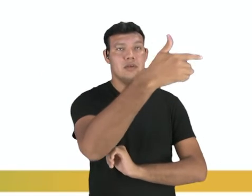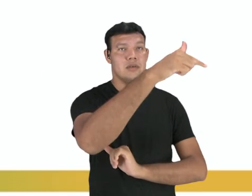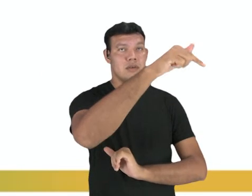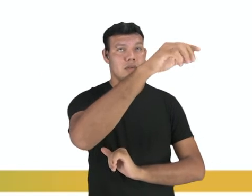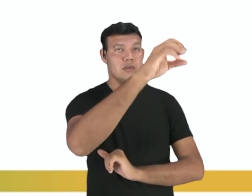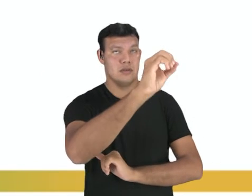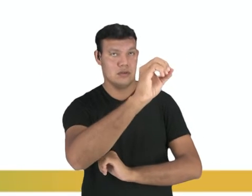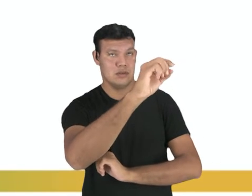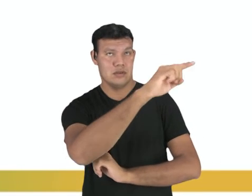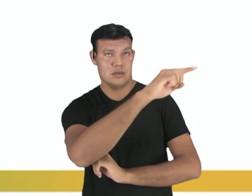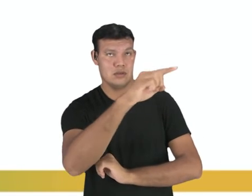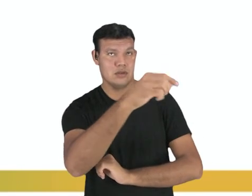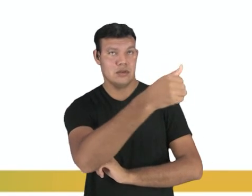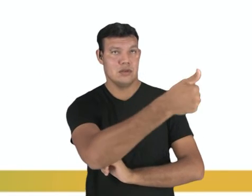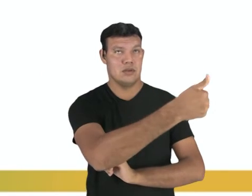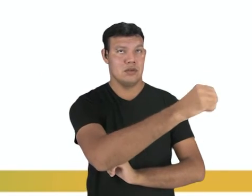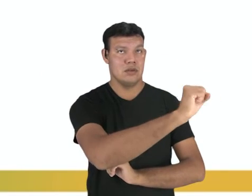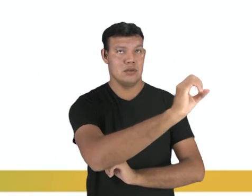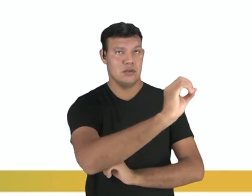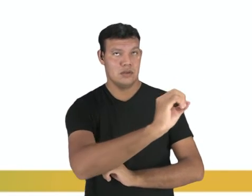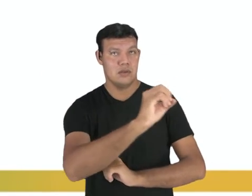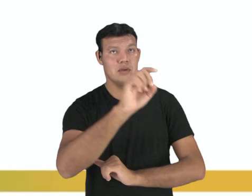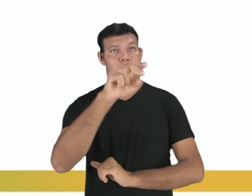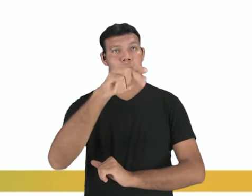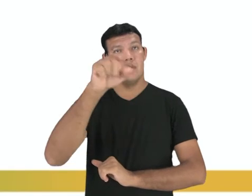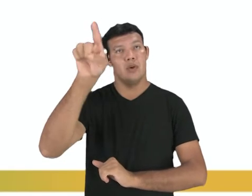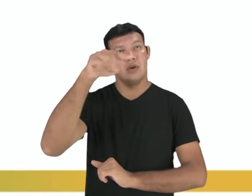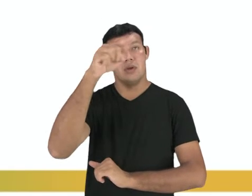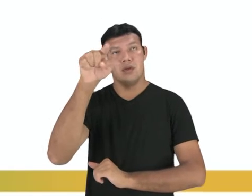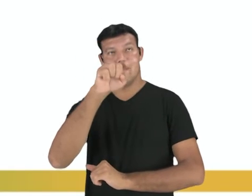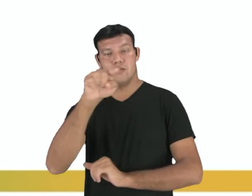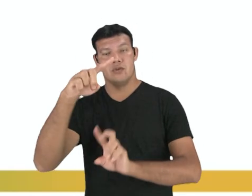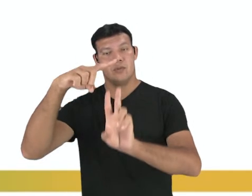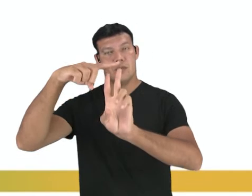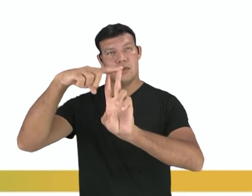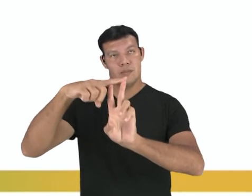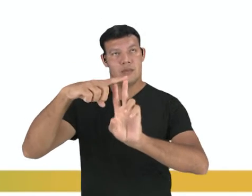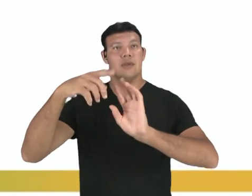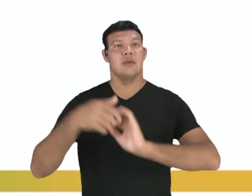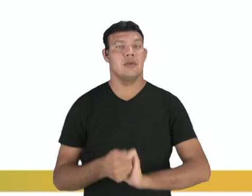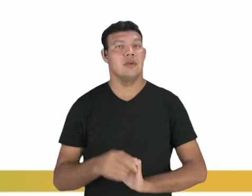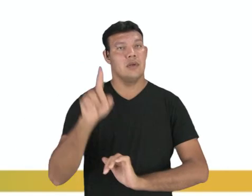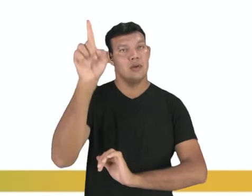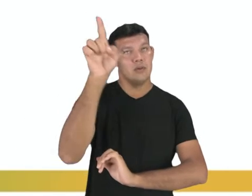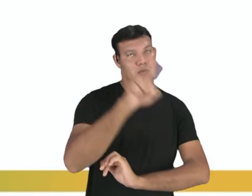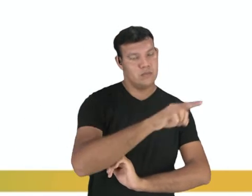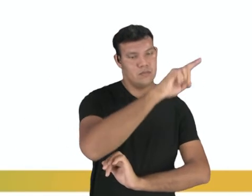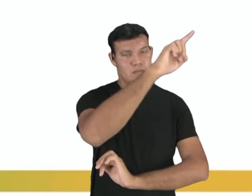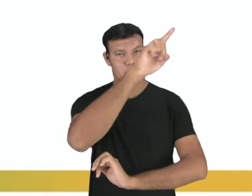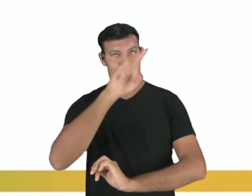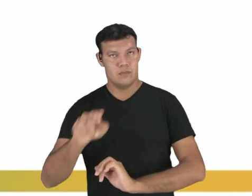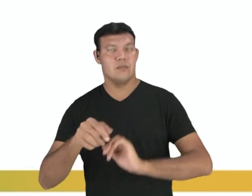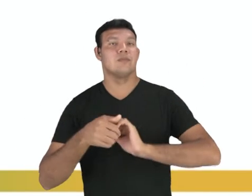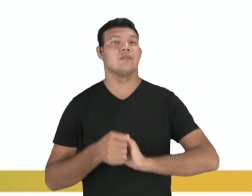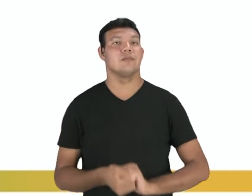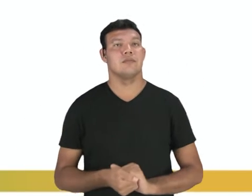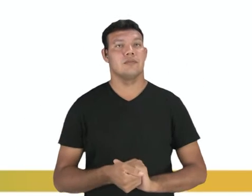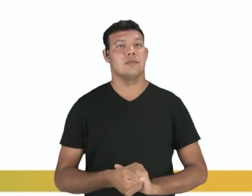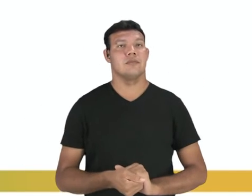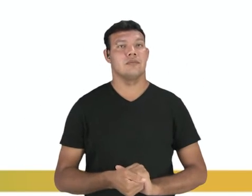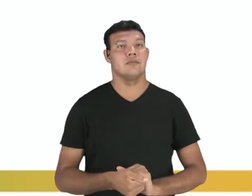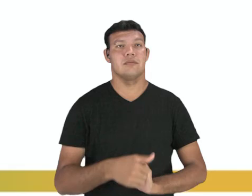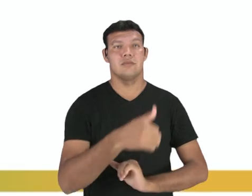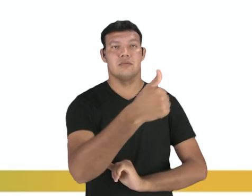sobre 180 que é igual ao falar sobre PE e multiplico meios pelos extremos regra de três simples